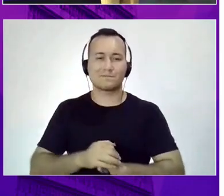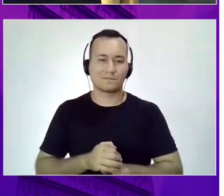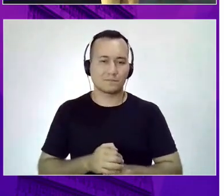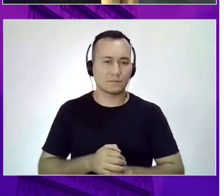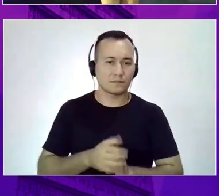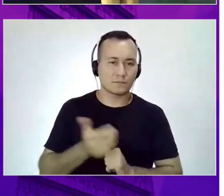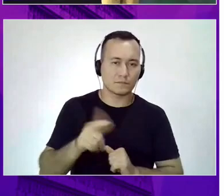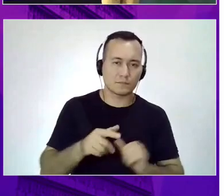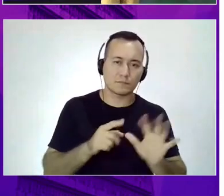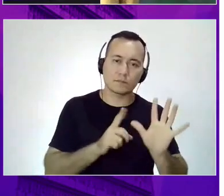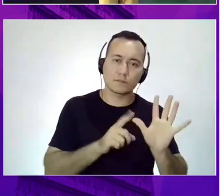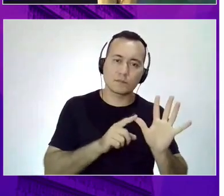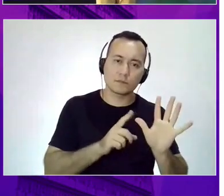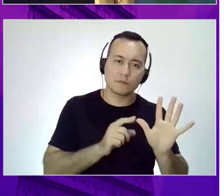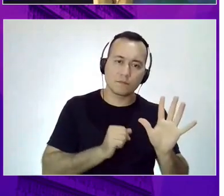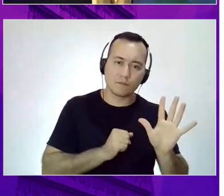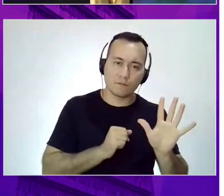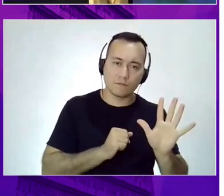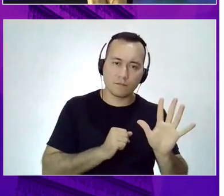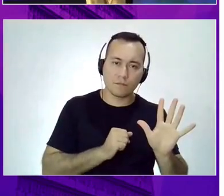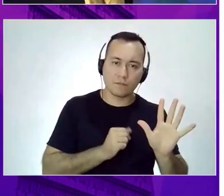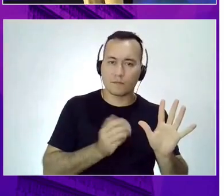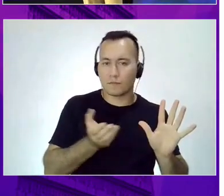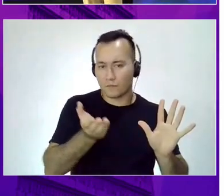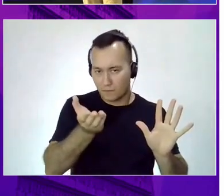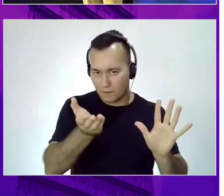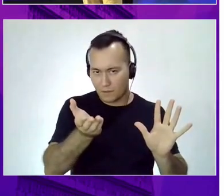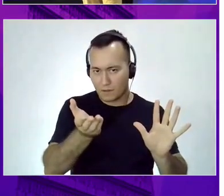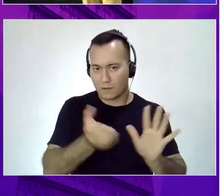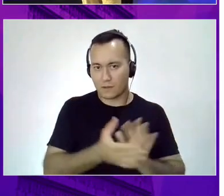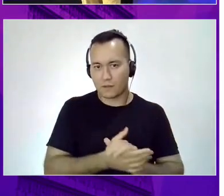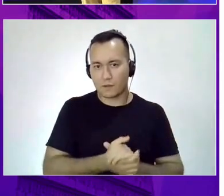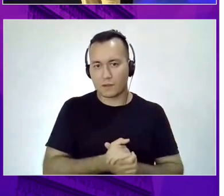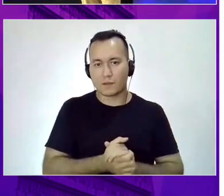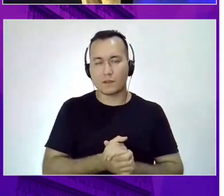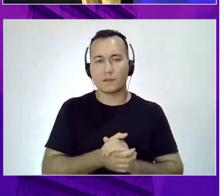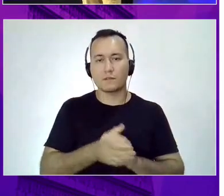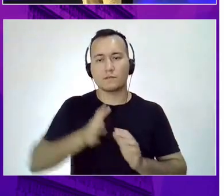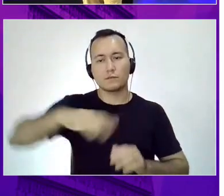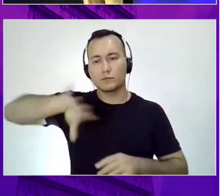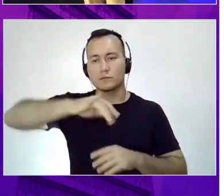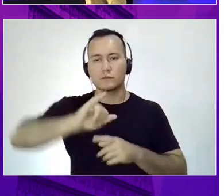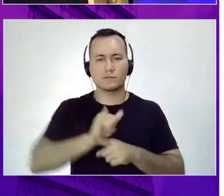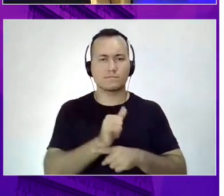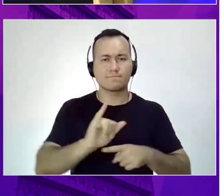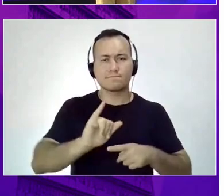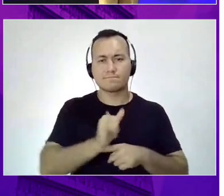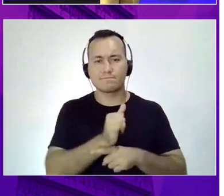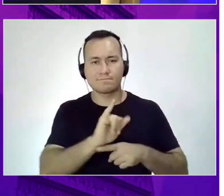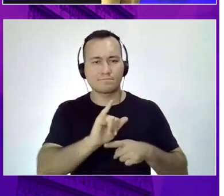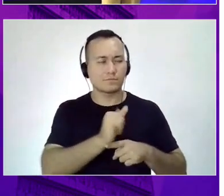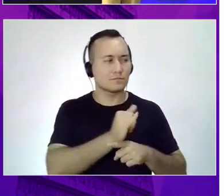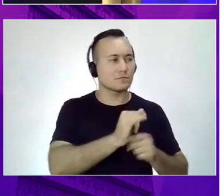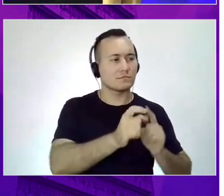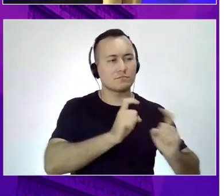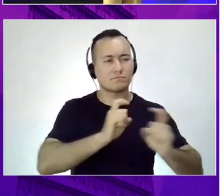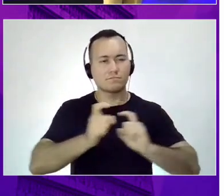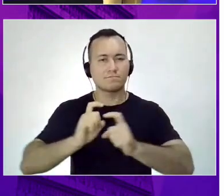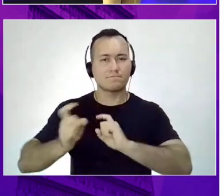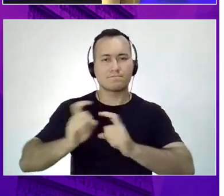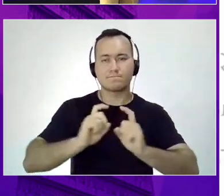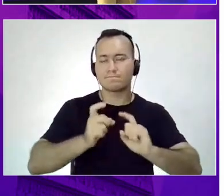às coisas com números, com fundamento, fica bem mais fácil de argumentar com o pessoal que de fato prioriza isso,